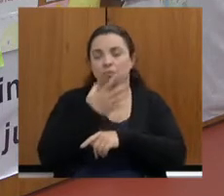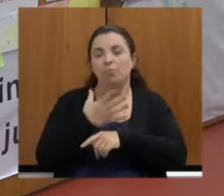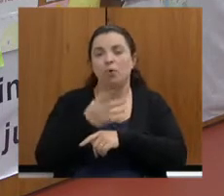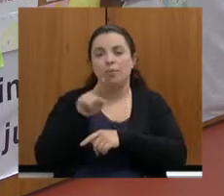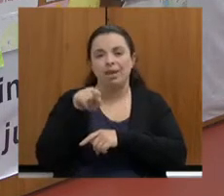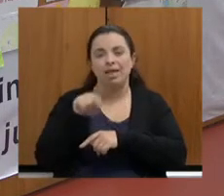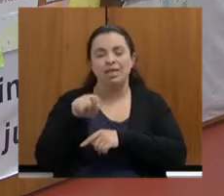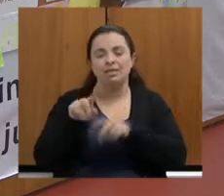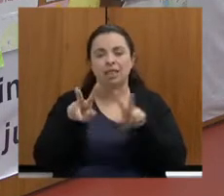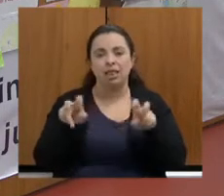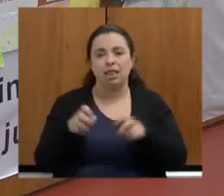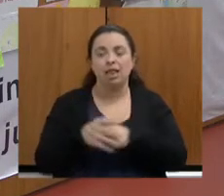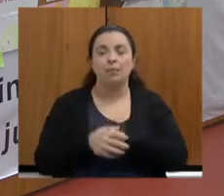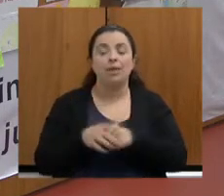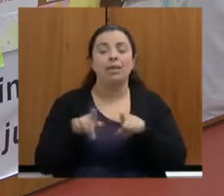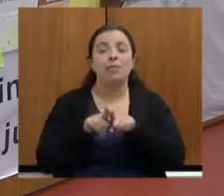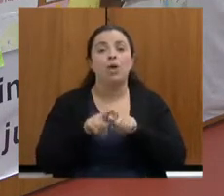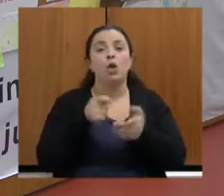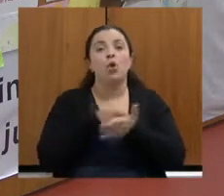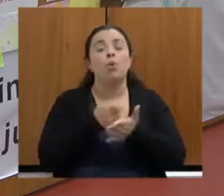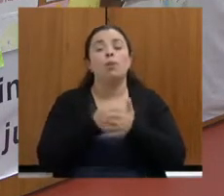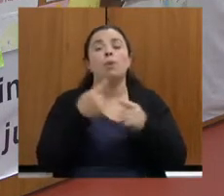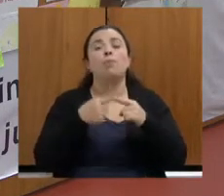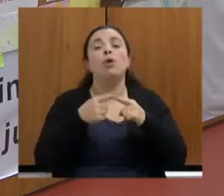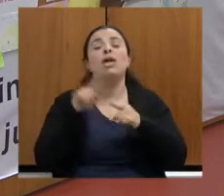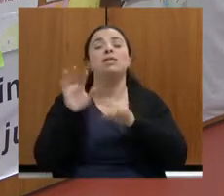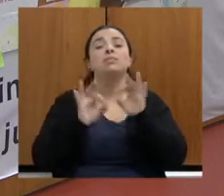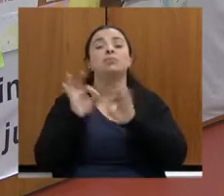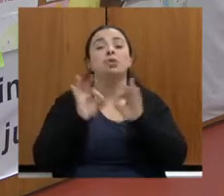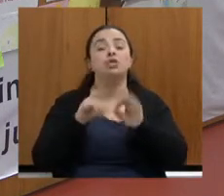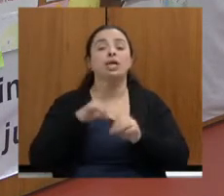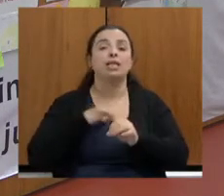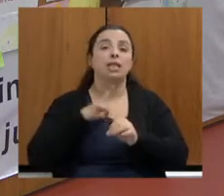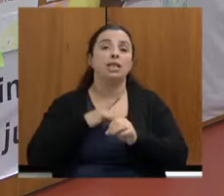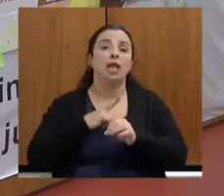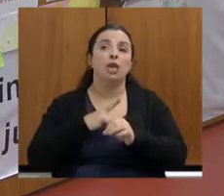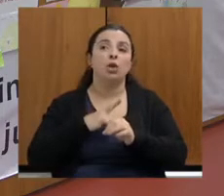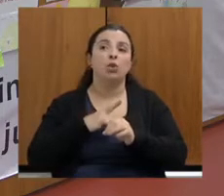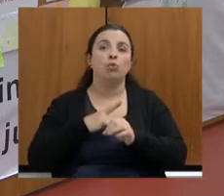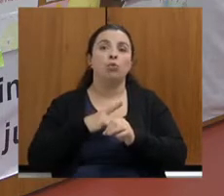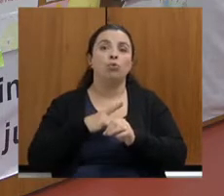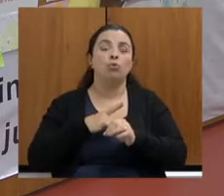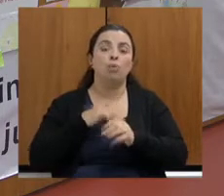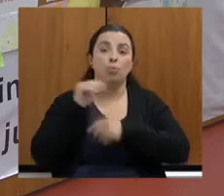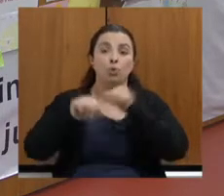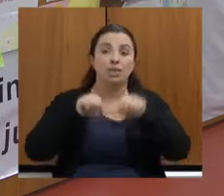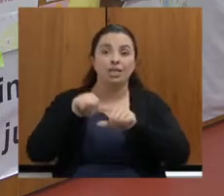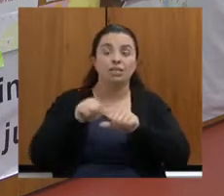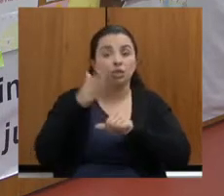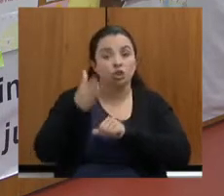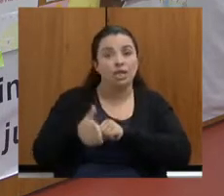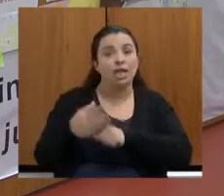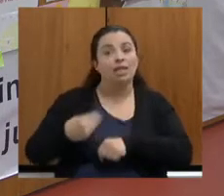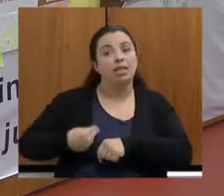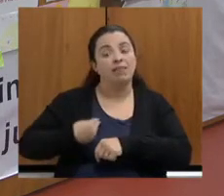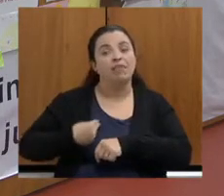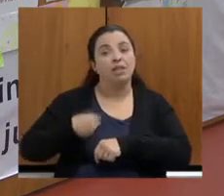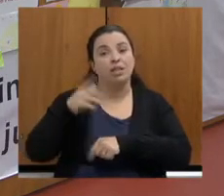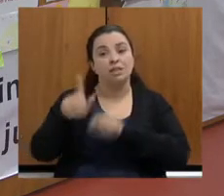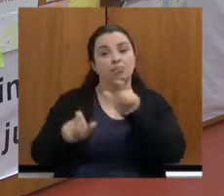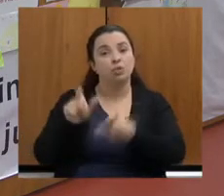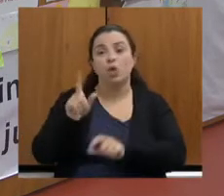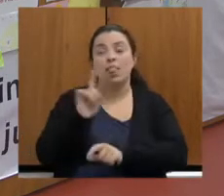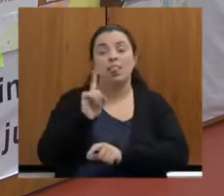inclusive cobrando na do por quê que projetos que tem um impacto direto e Positivo na vida das pessoas não é aprovado